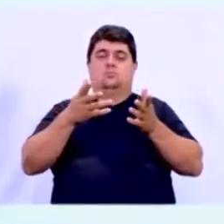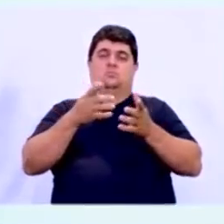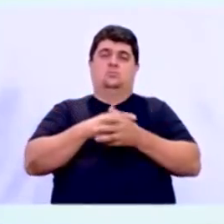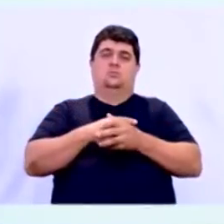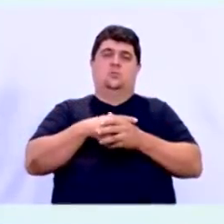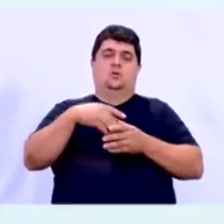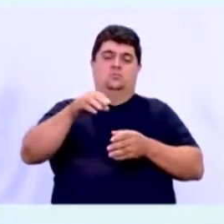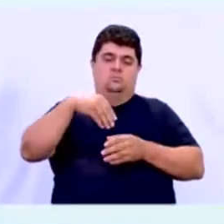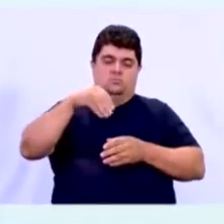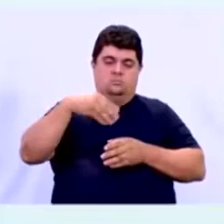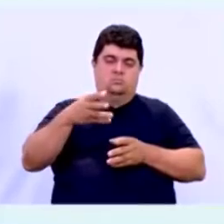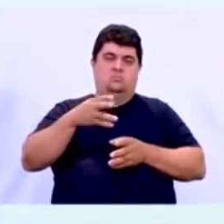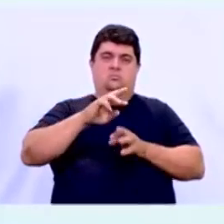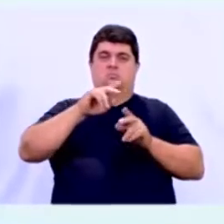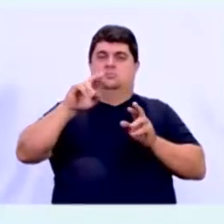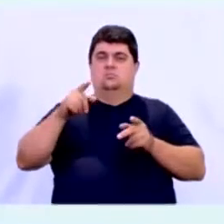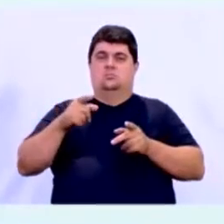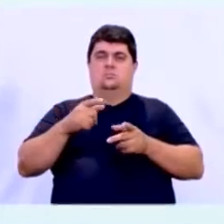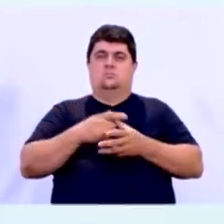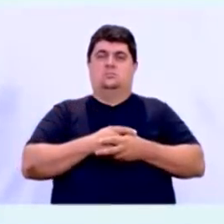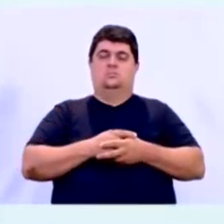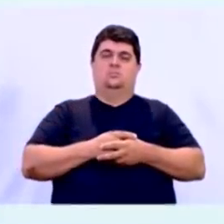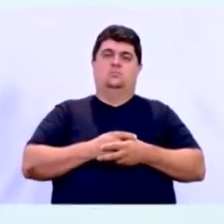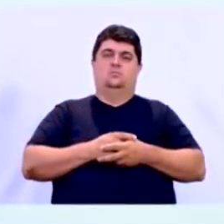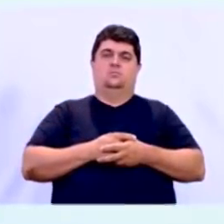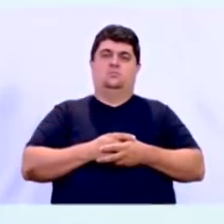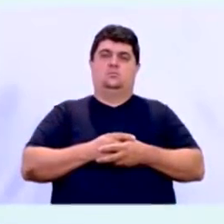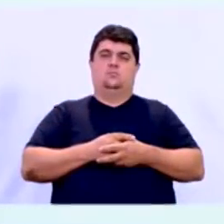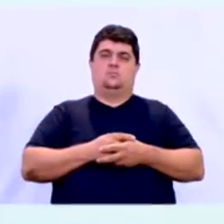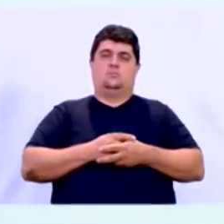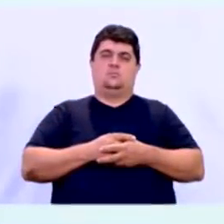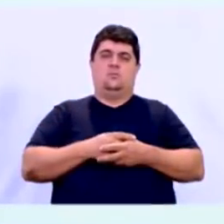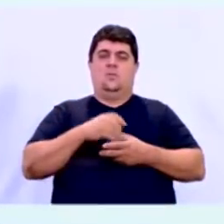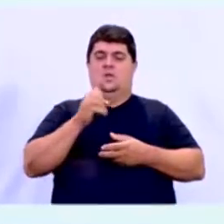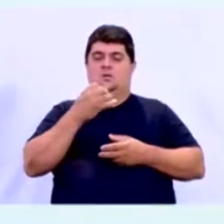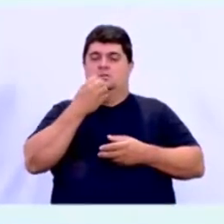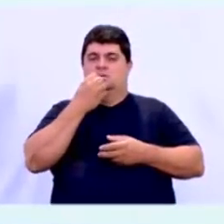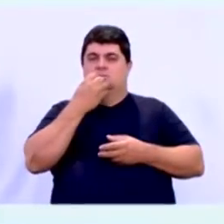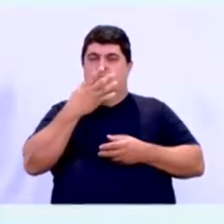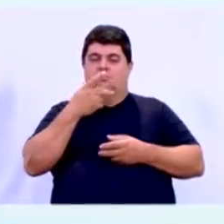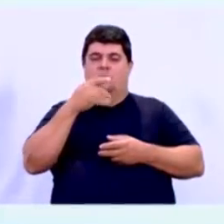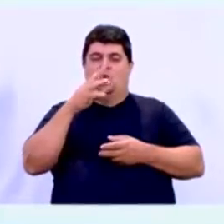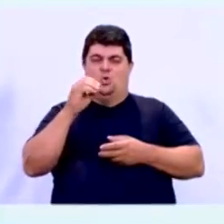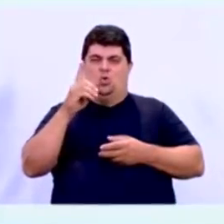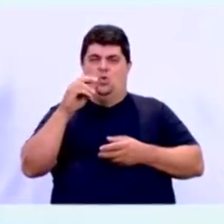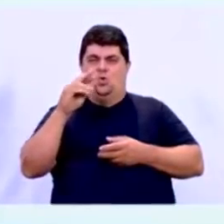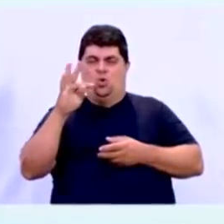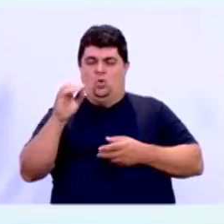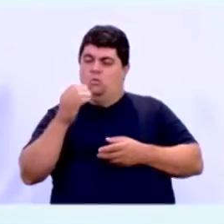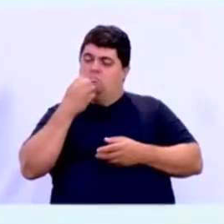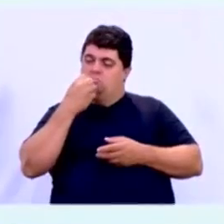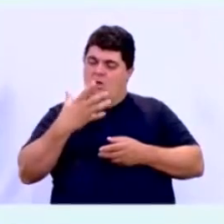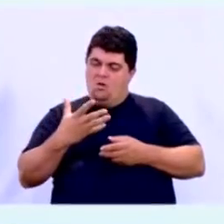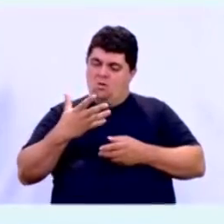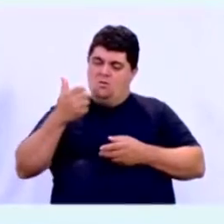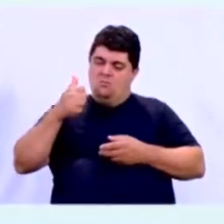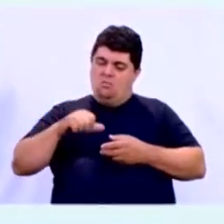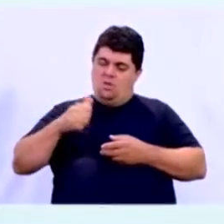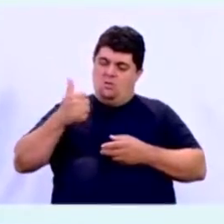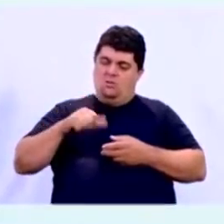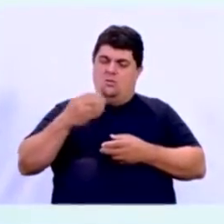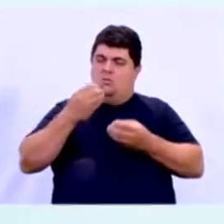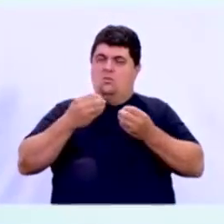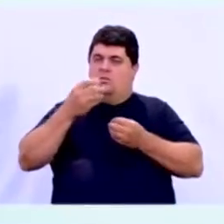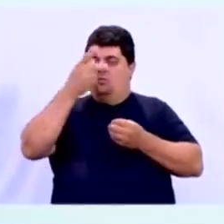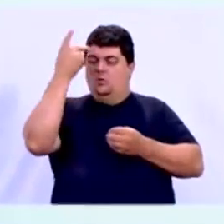de embalagem, né, professor? A questão da própria qualidade do produto, como que ela vai... de que